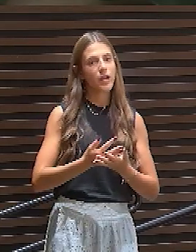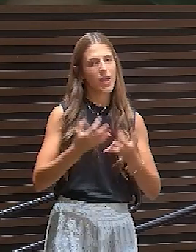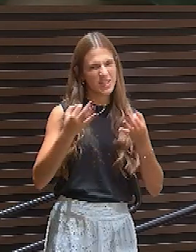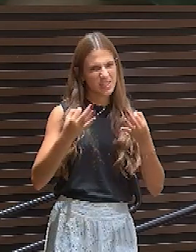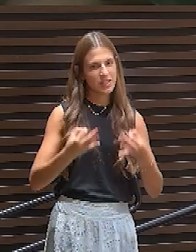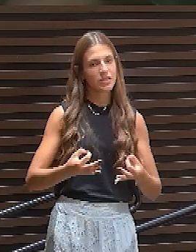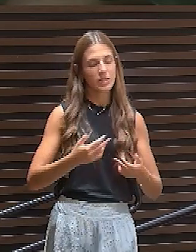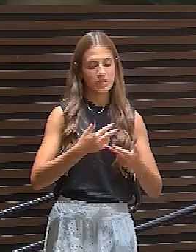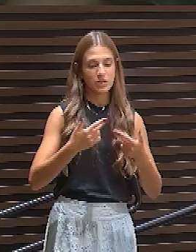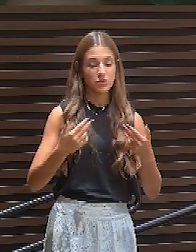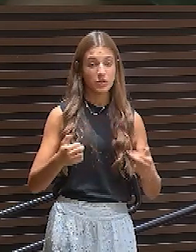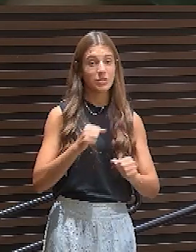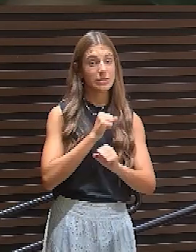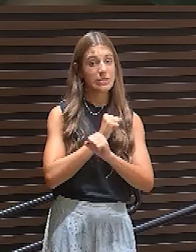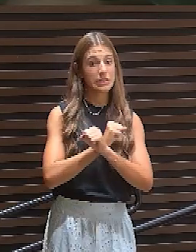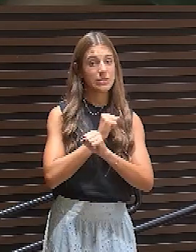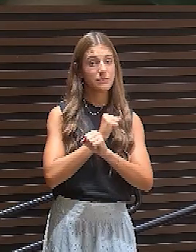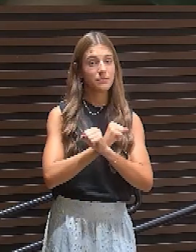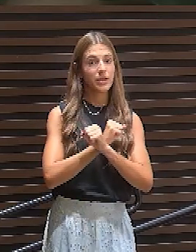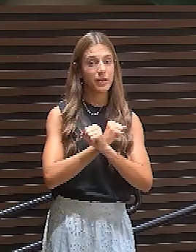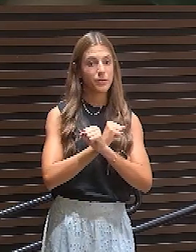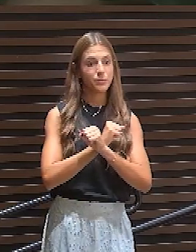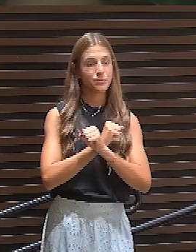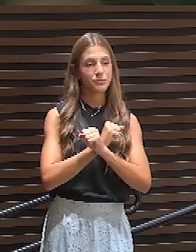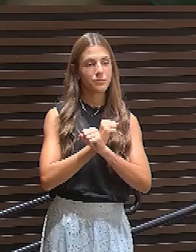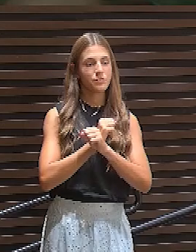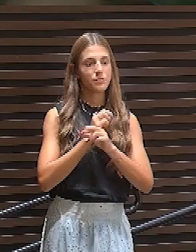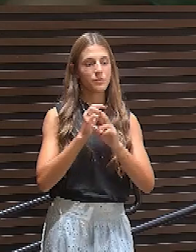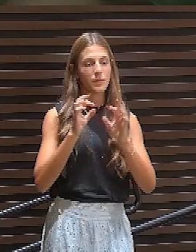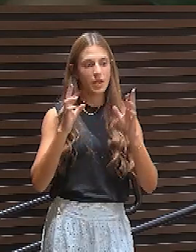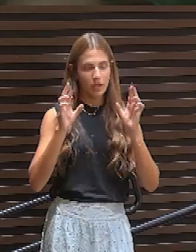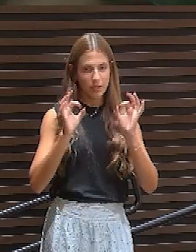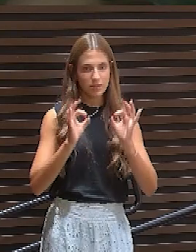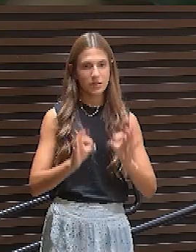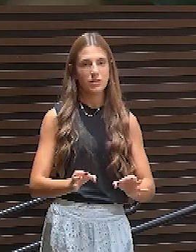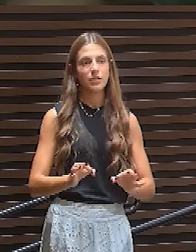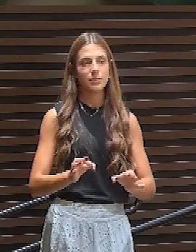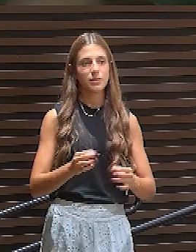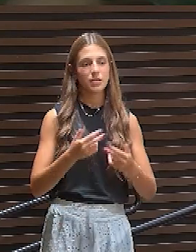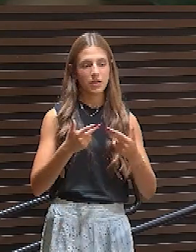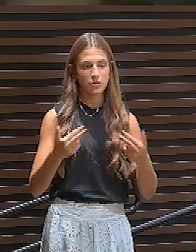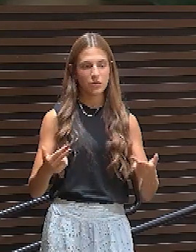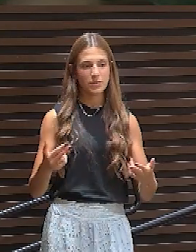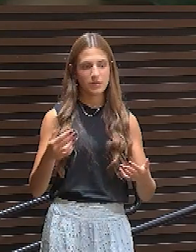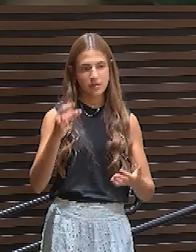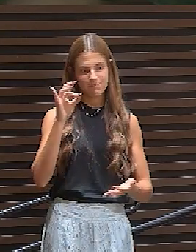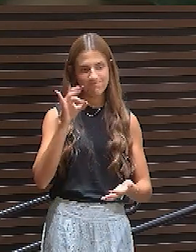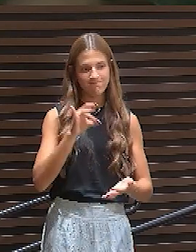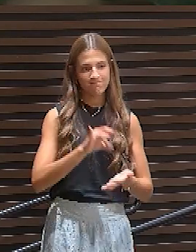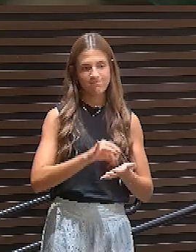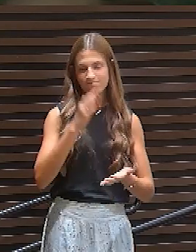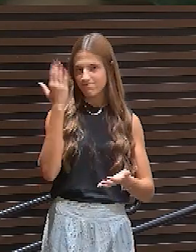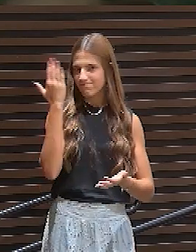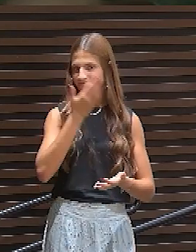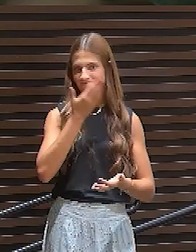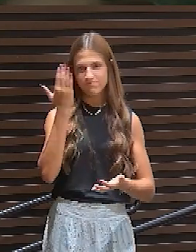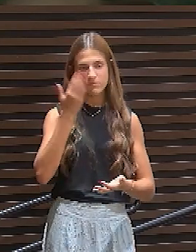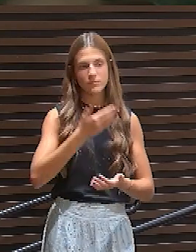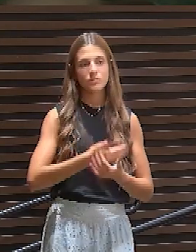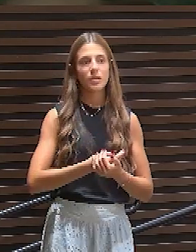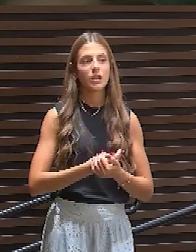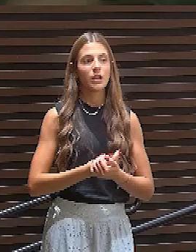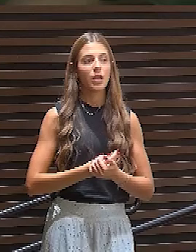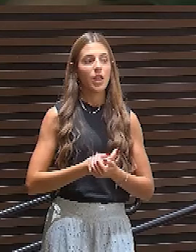coisas que se esperam e a convicção dos fatos que se não veem. Ele não tinha